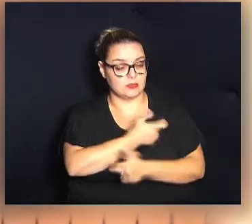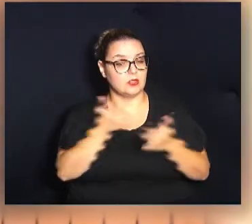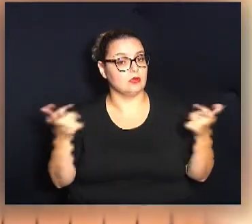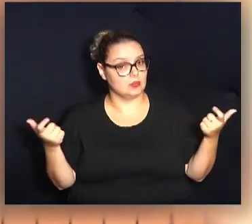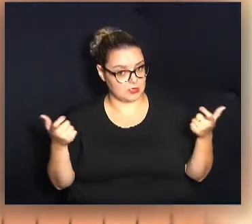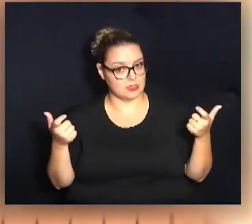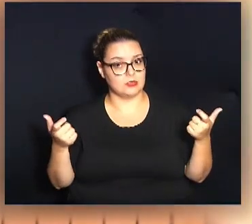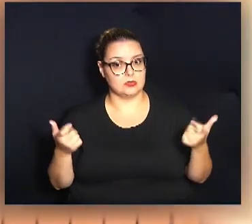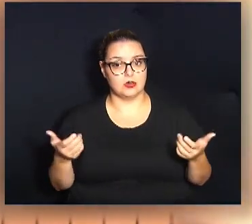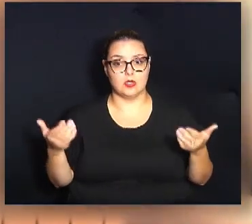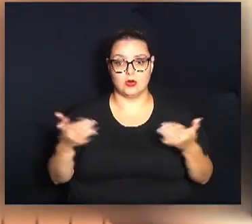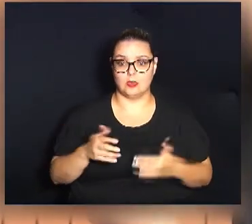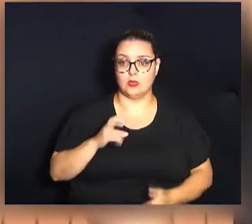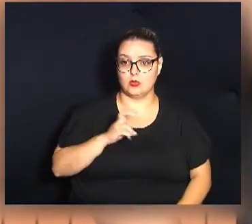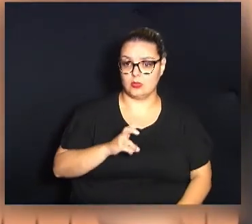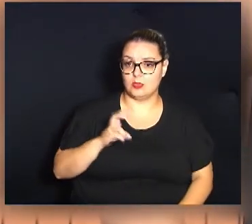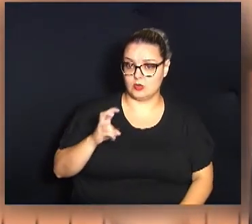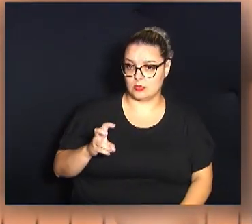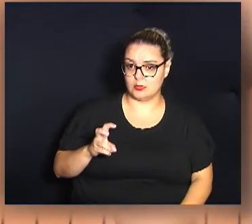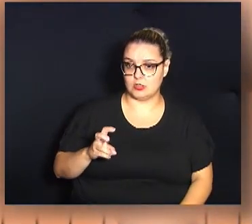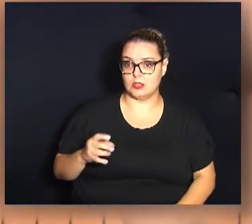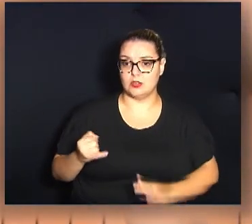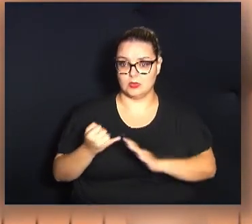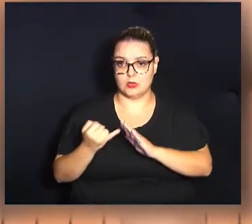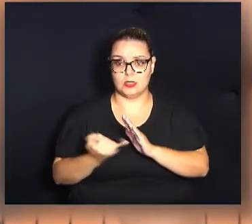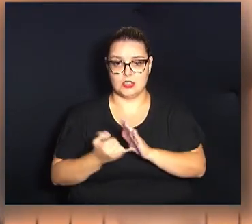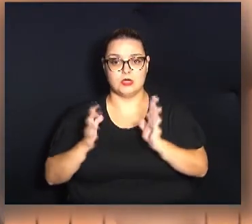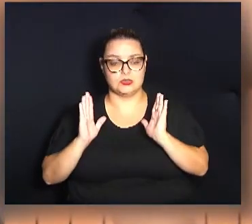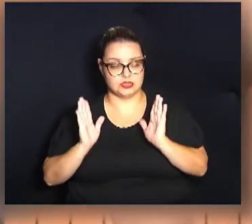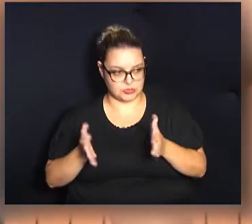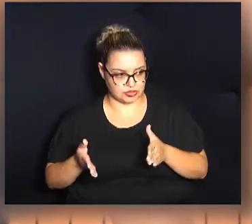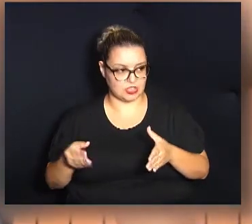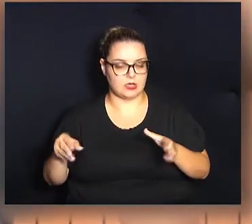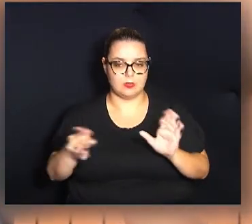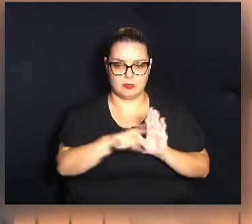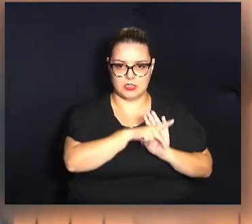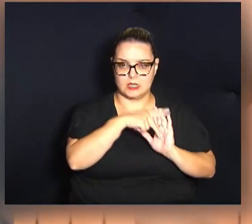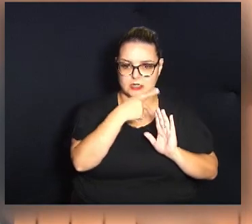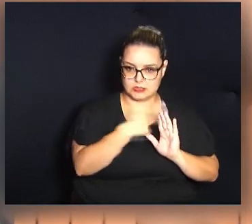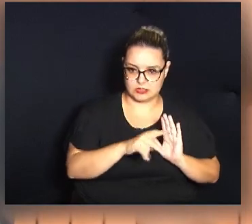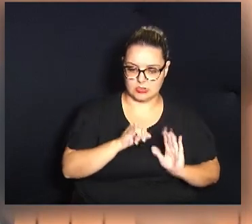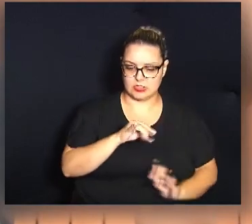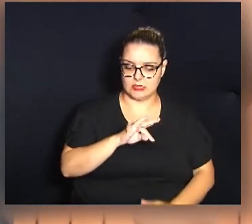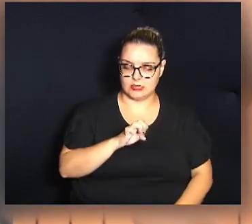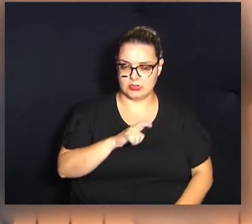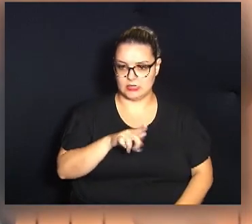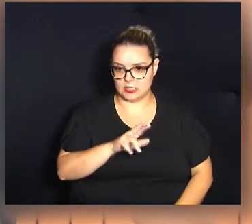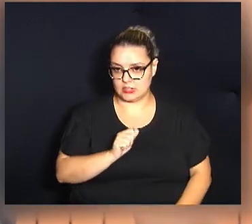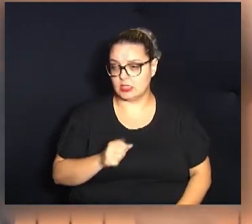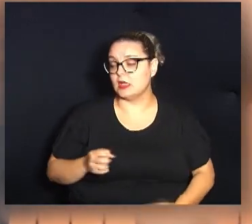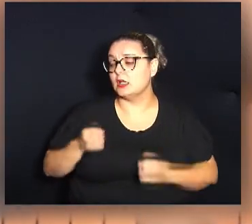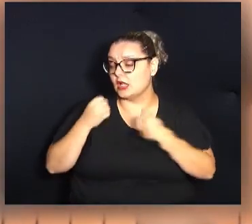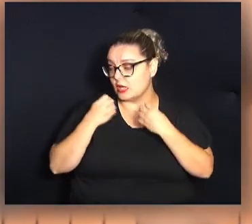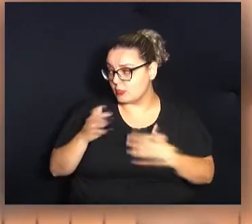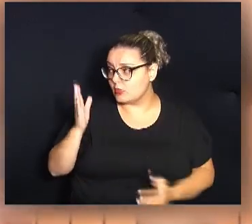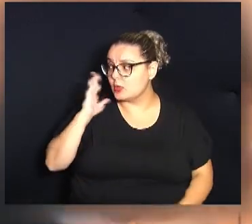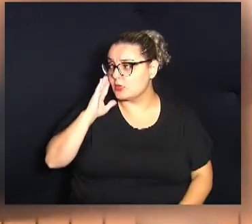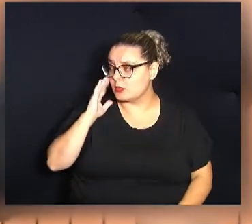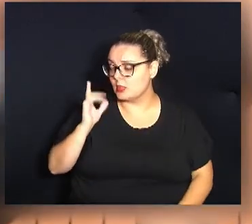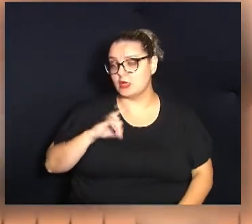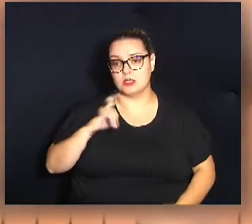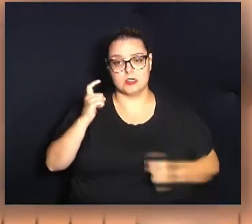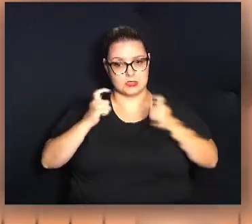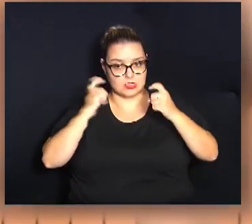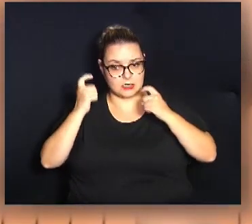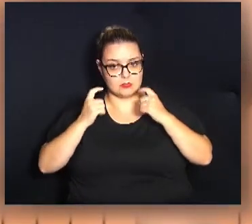bastante. Hoje são 55 entidades já associadas e é bom saber que existe essa preocupação